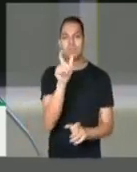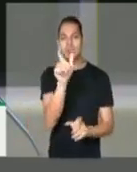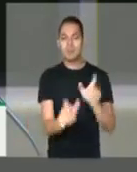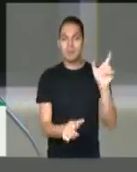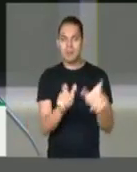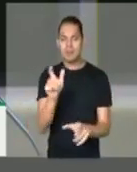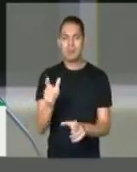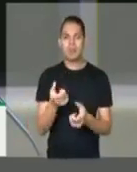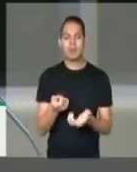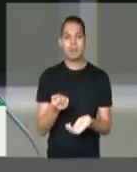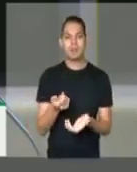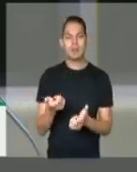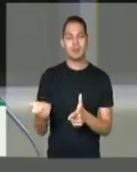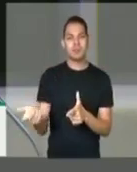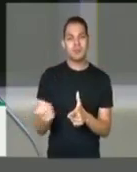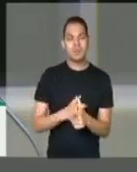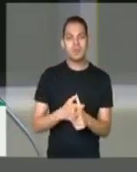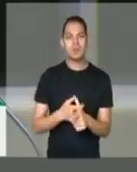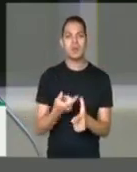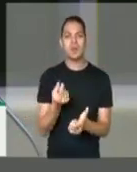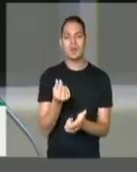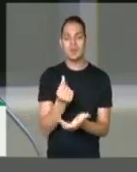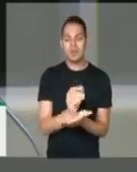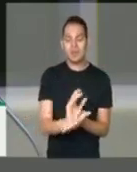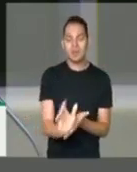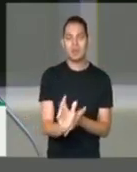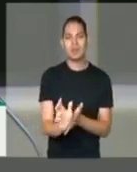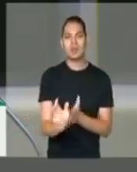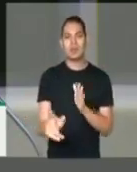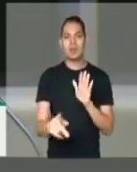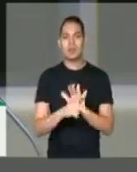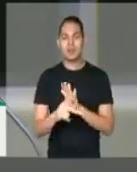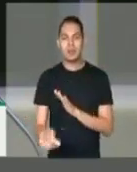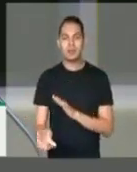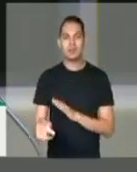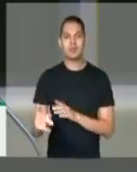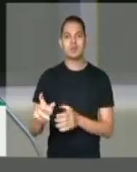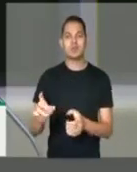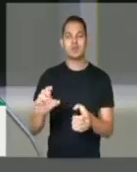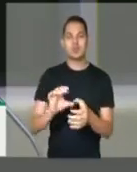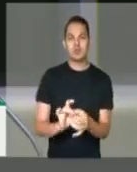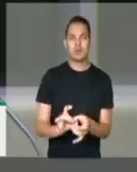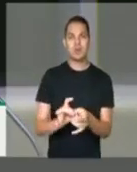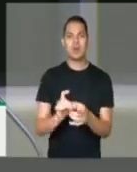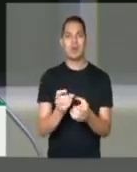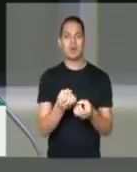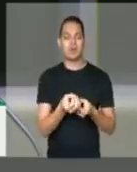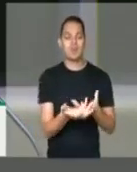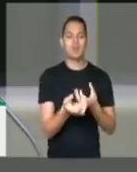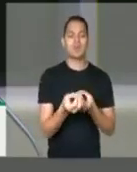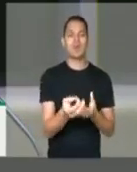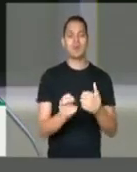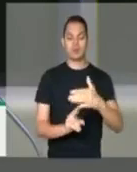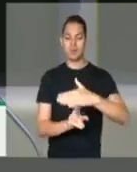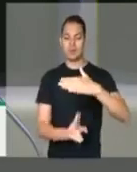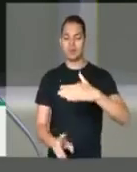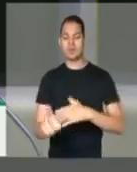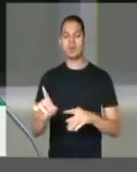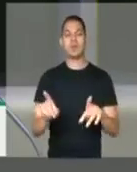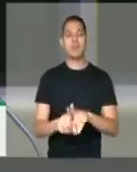despesas primárias, aquelas que são financiadas por receitas próprias, de convênios, doações, as universidades poderão